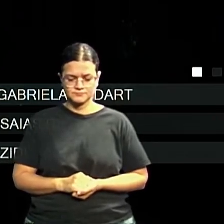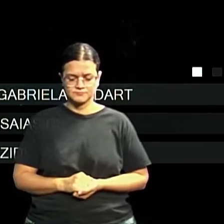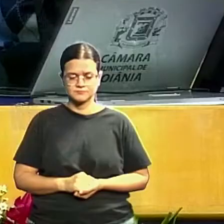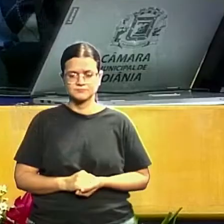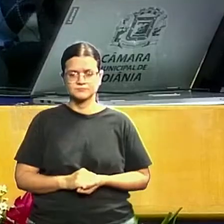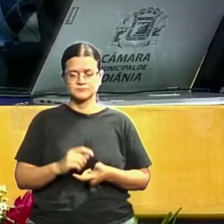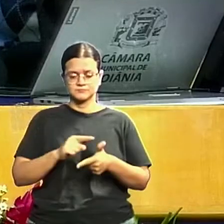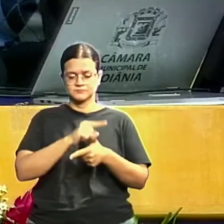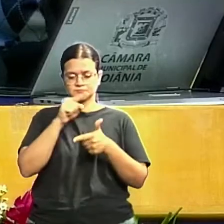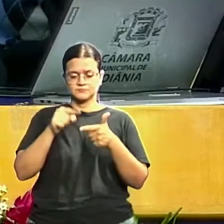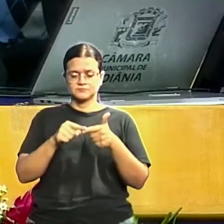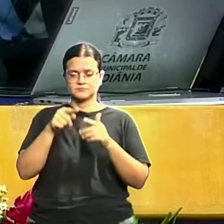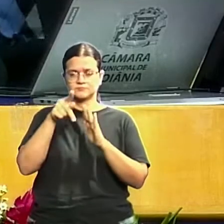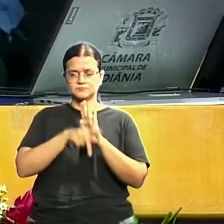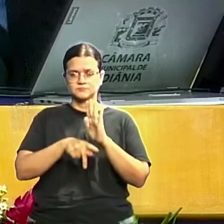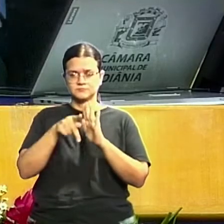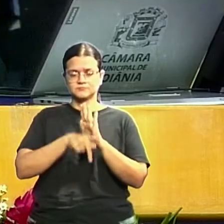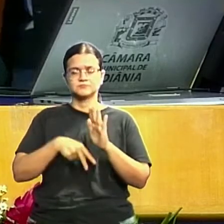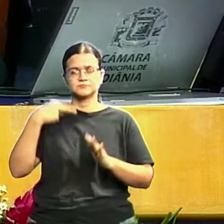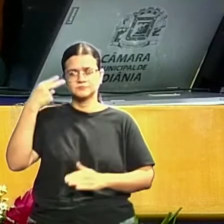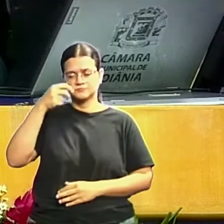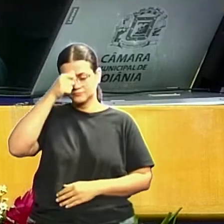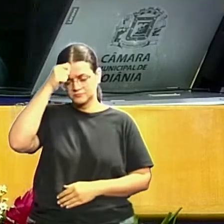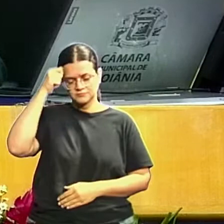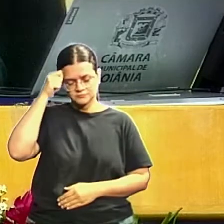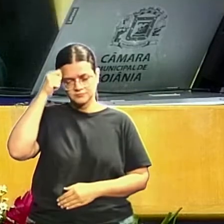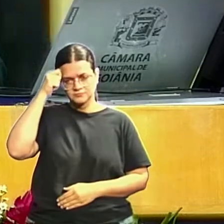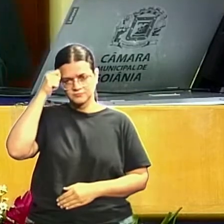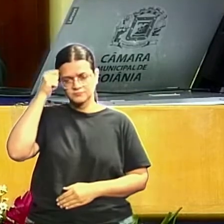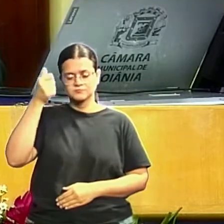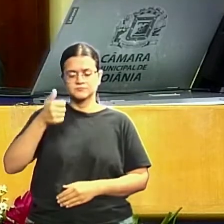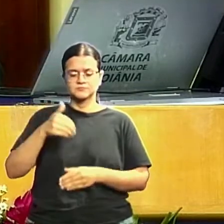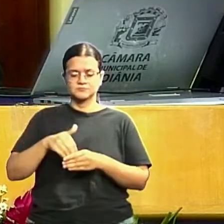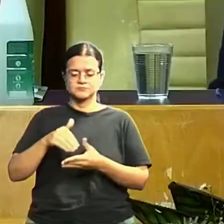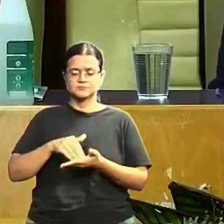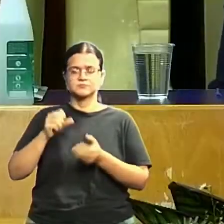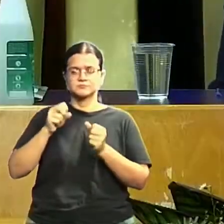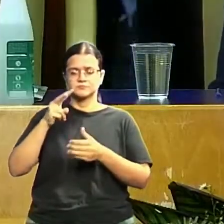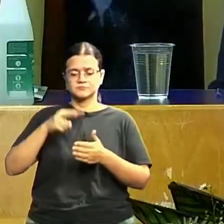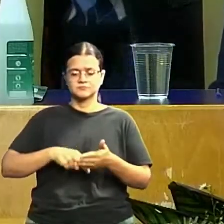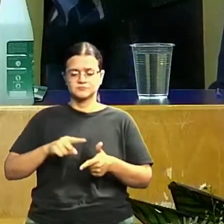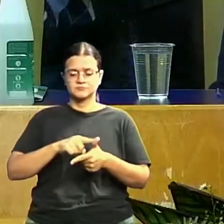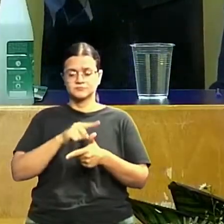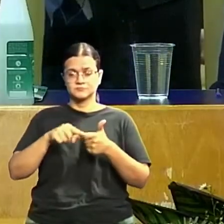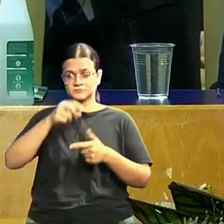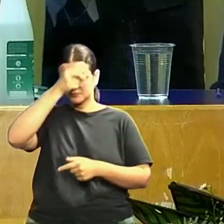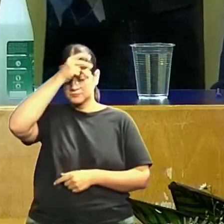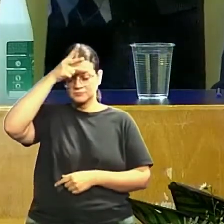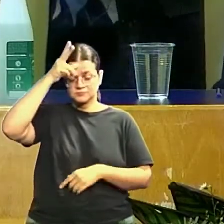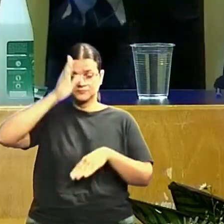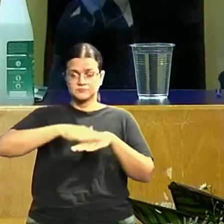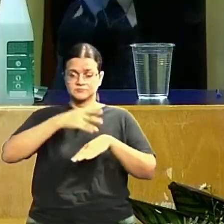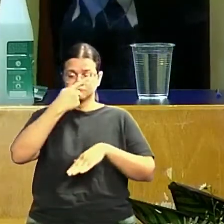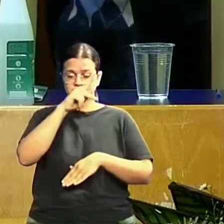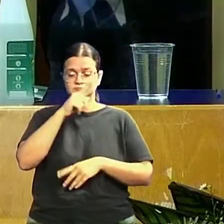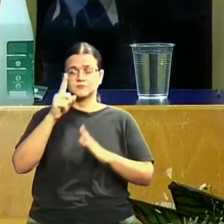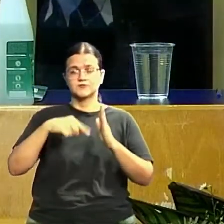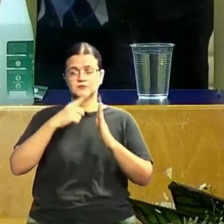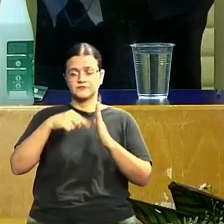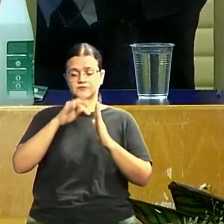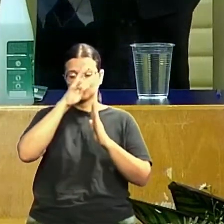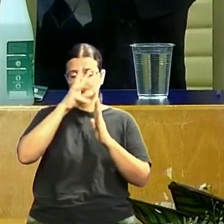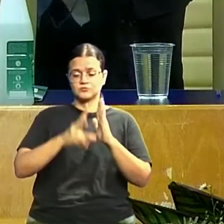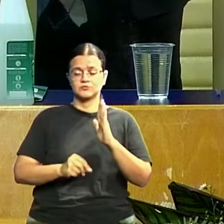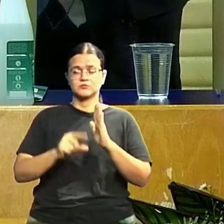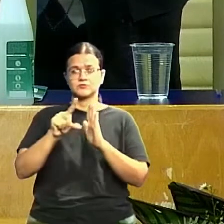Próxima matéria, vereador Anselmo Pereira, nosso primeiro secretário. Próxima matéria, prefeito municipal de Goiânia. Veto